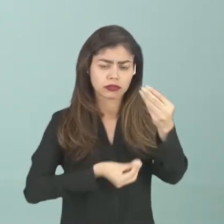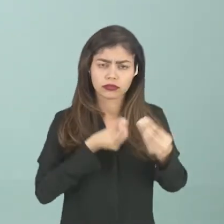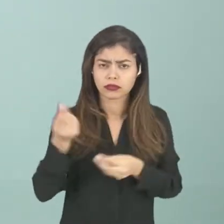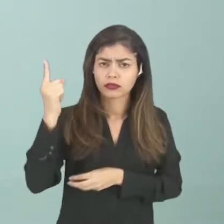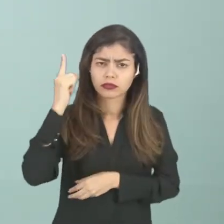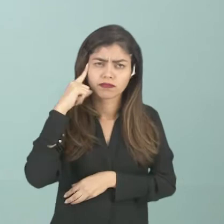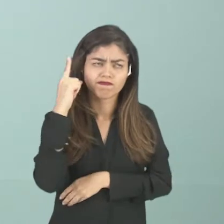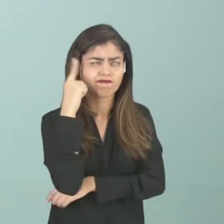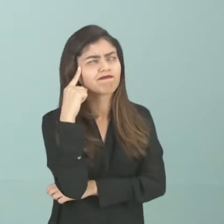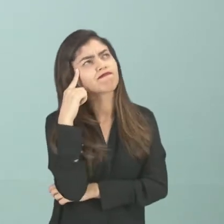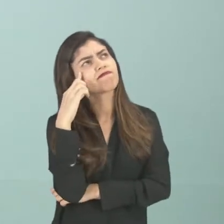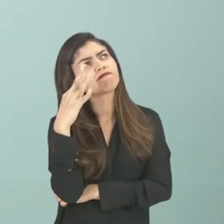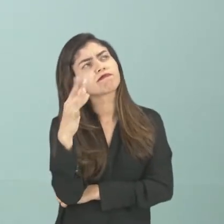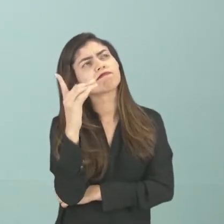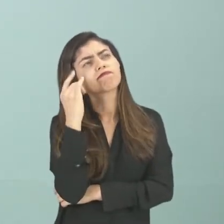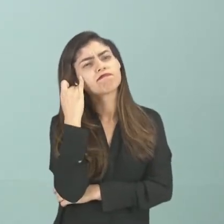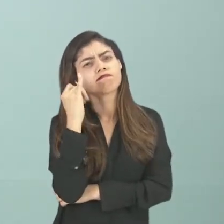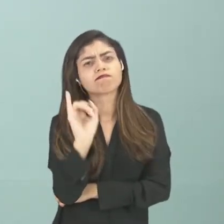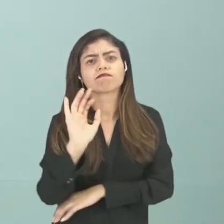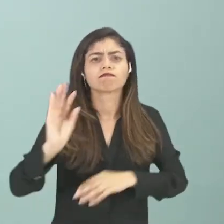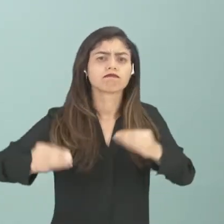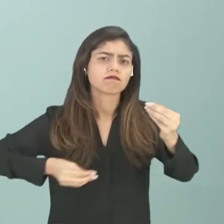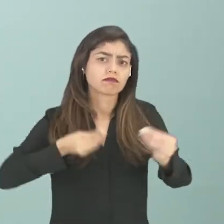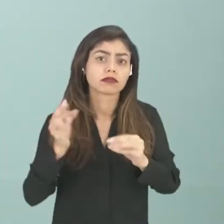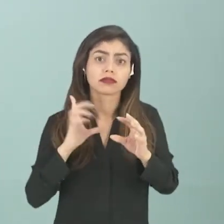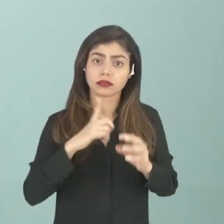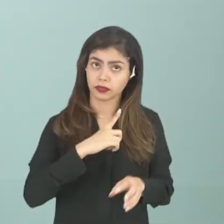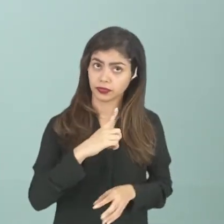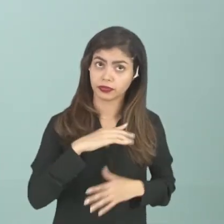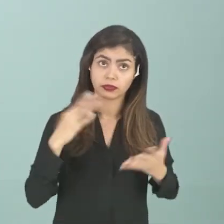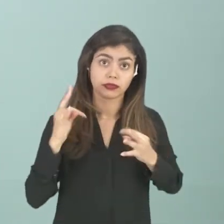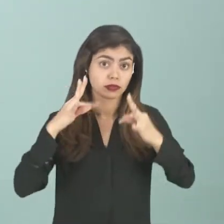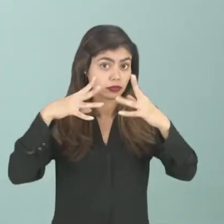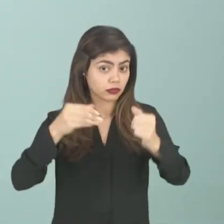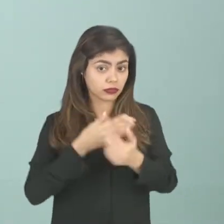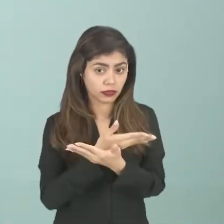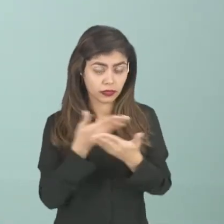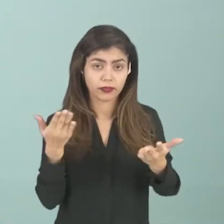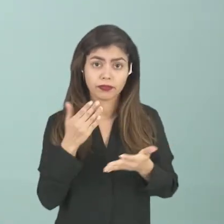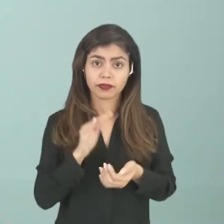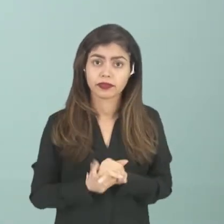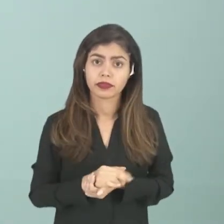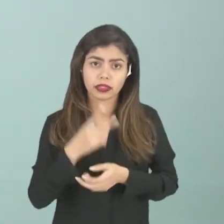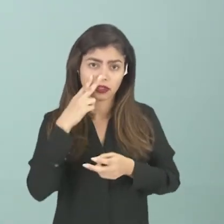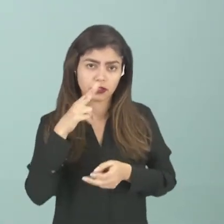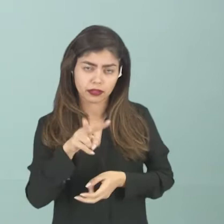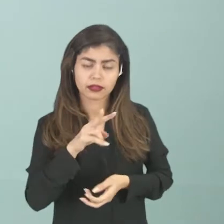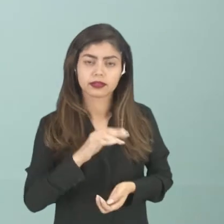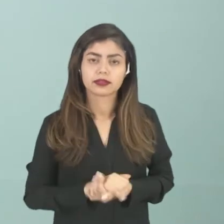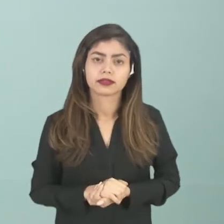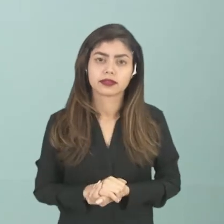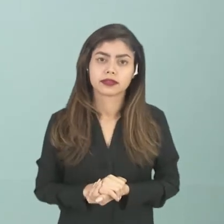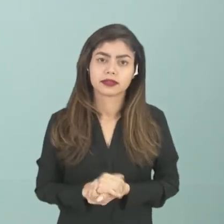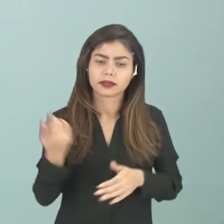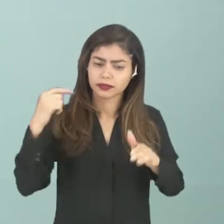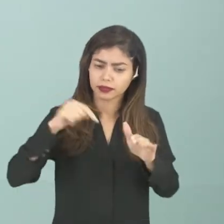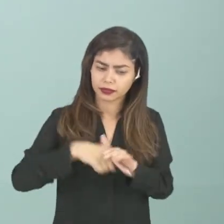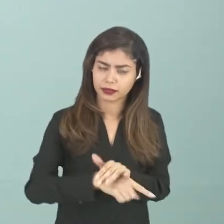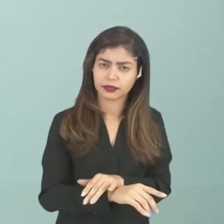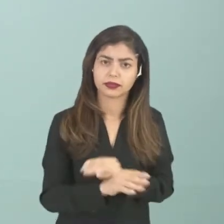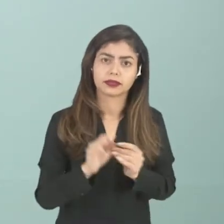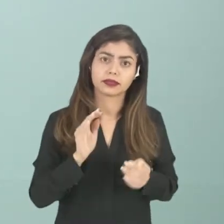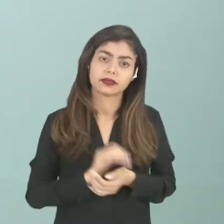teve essas ideias, né? Então tudo isso nós veremos nessa questão que está dentro desse entorno,